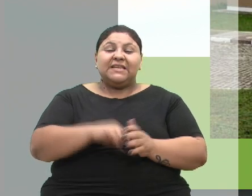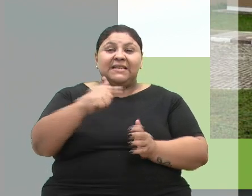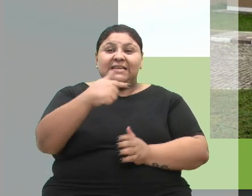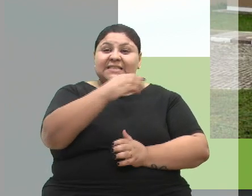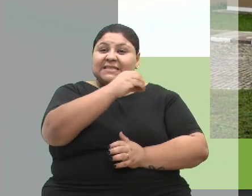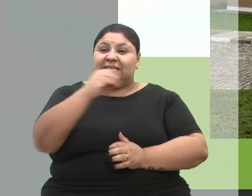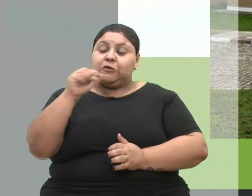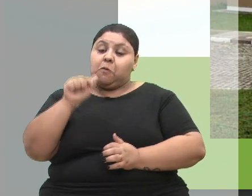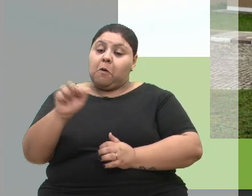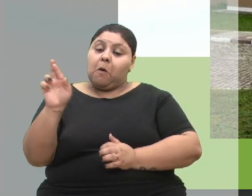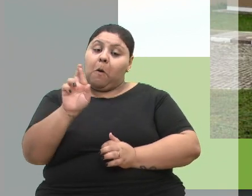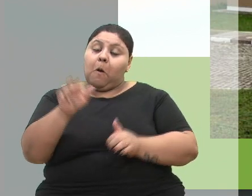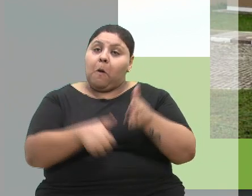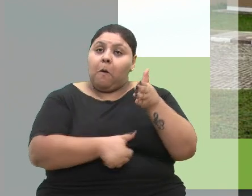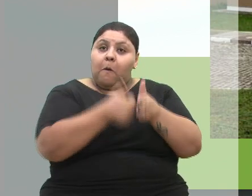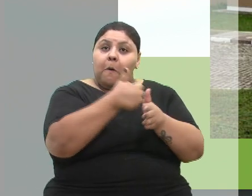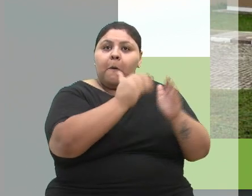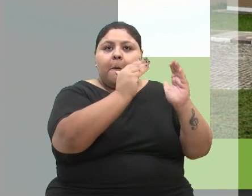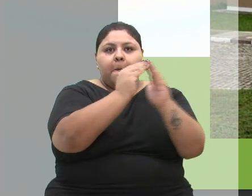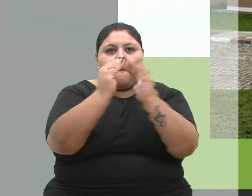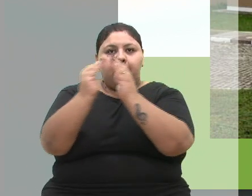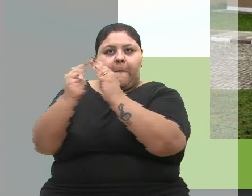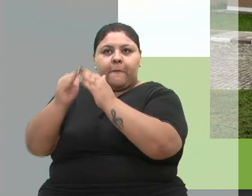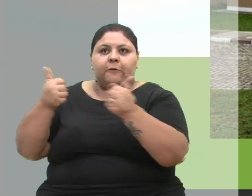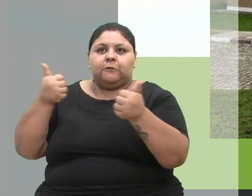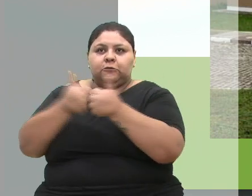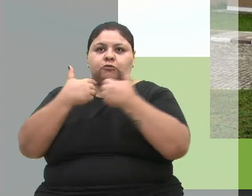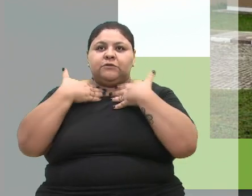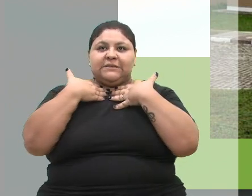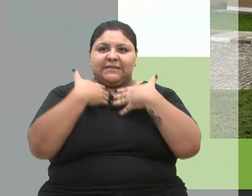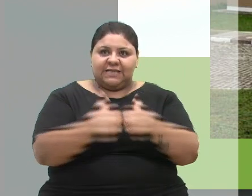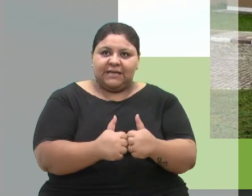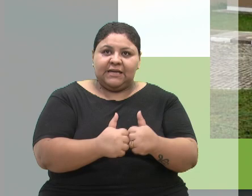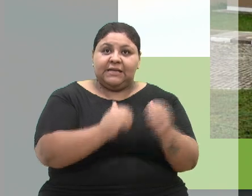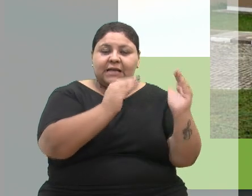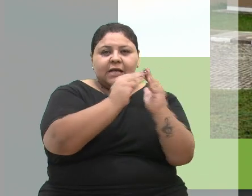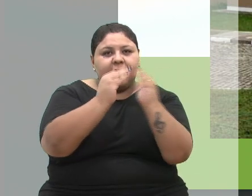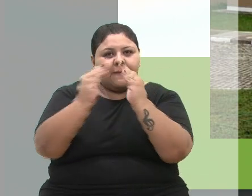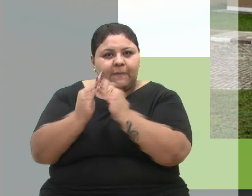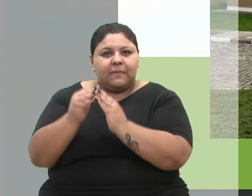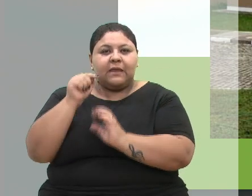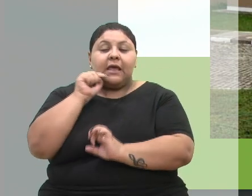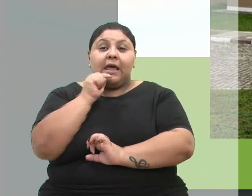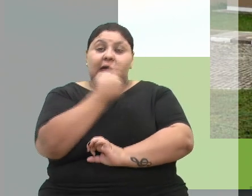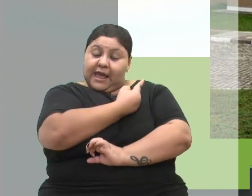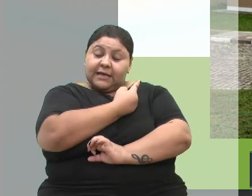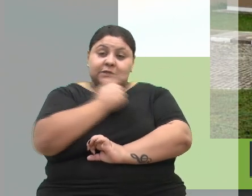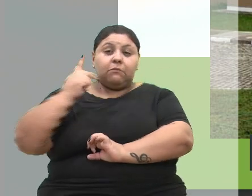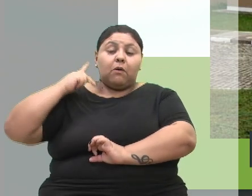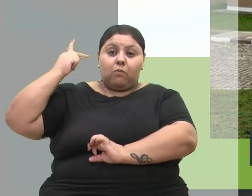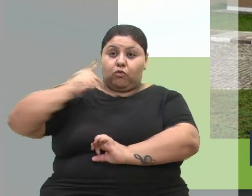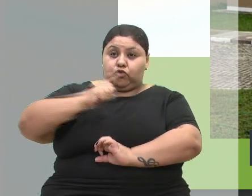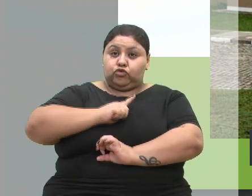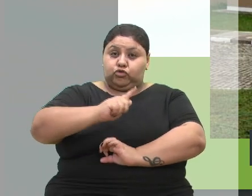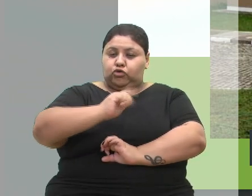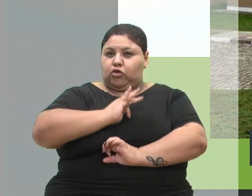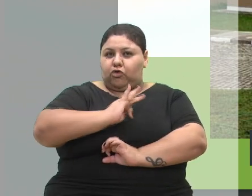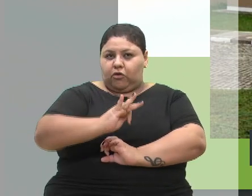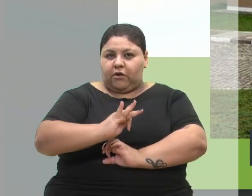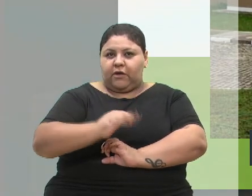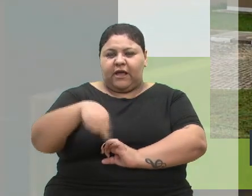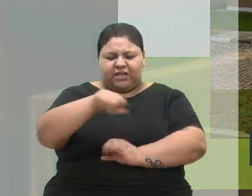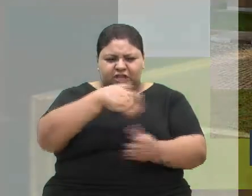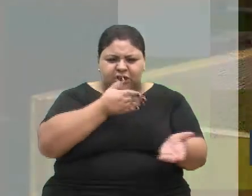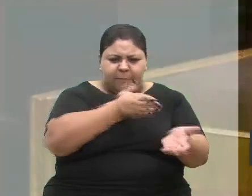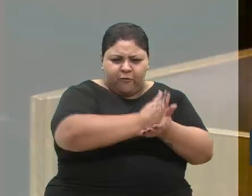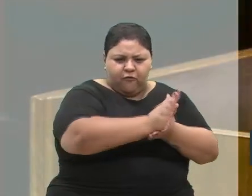que é para melhorias habitacionais através da Secretaria da Habitação. Essa é uma política do governo federal, né? Quando a gente aprovou Minha Casa